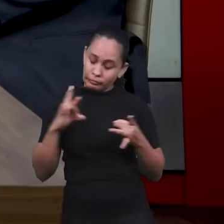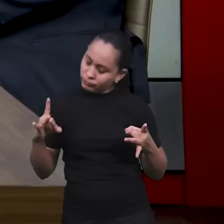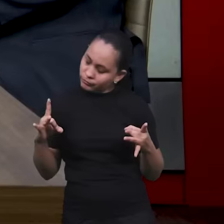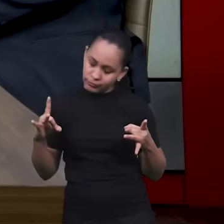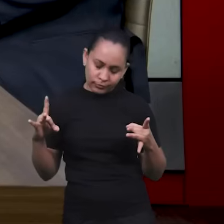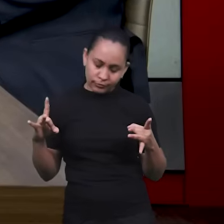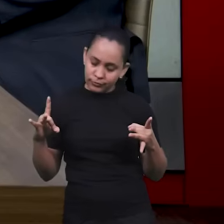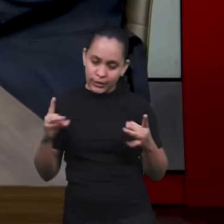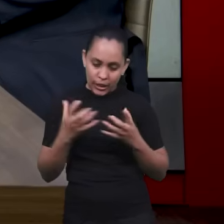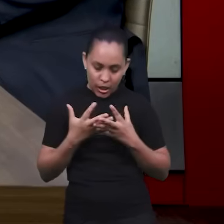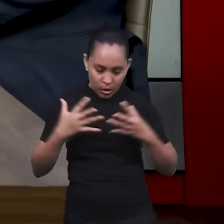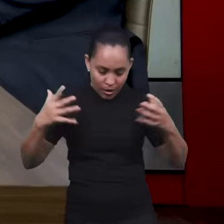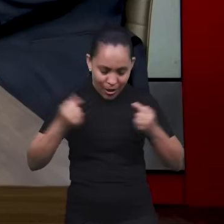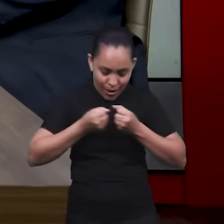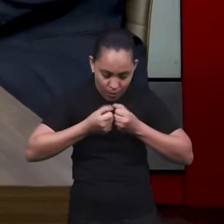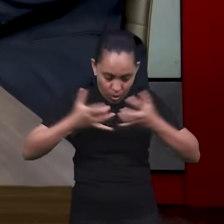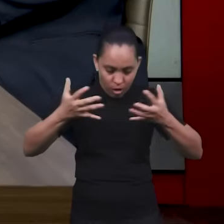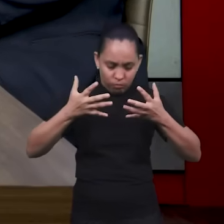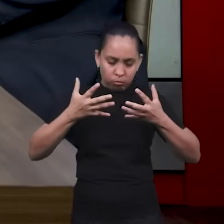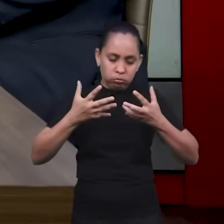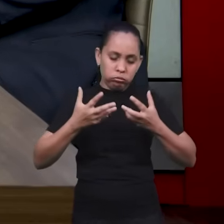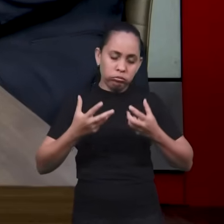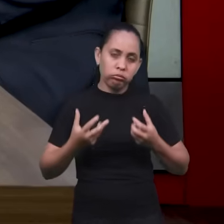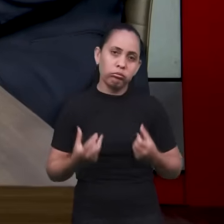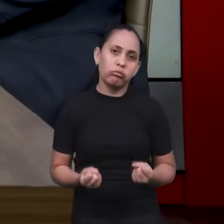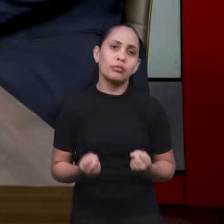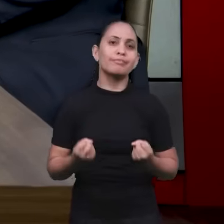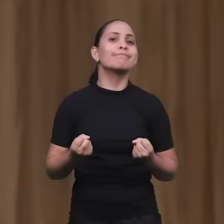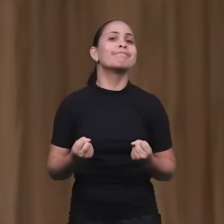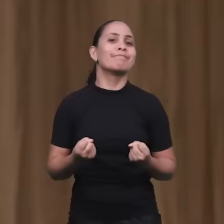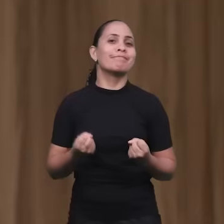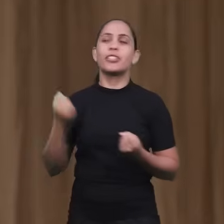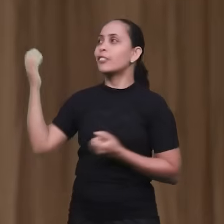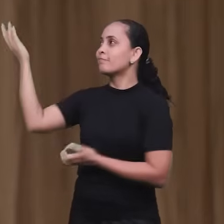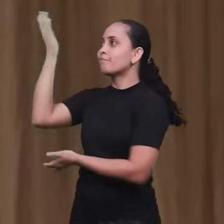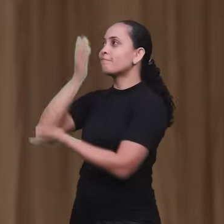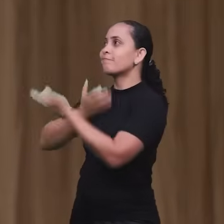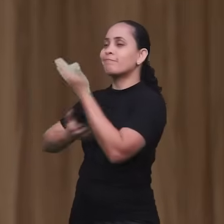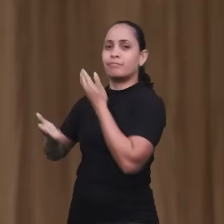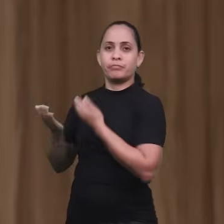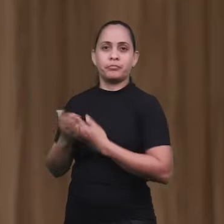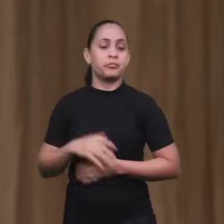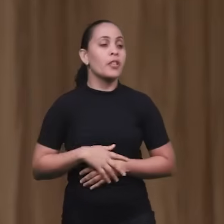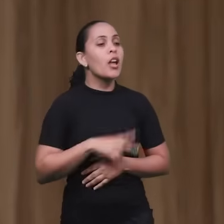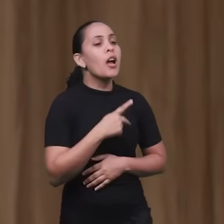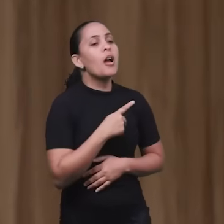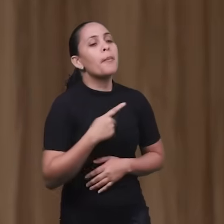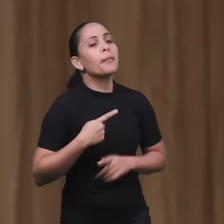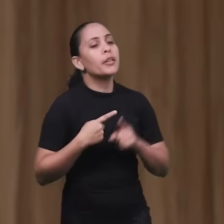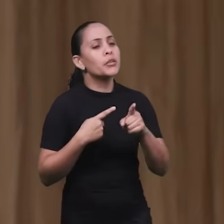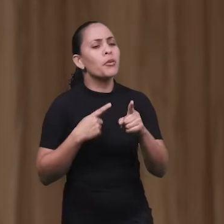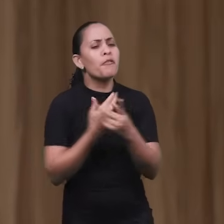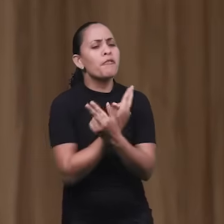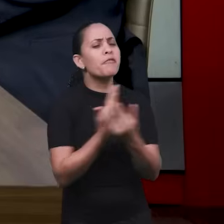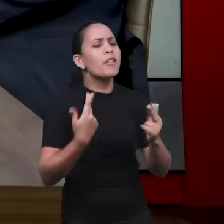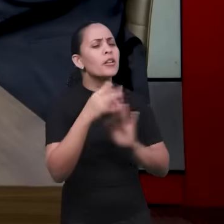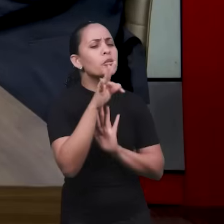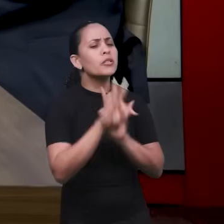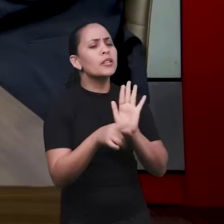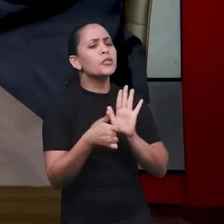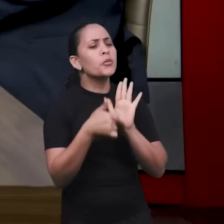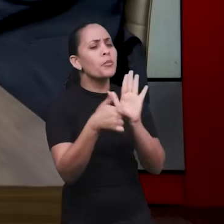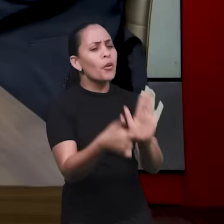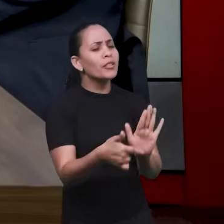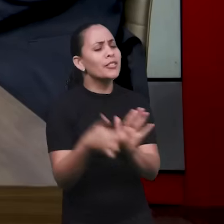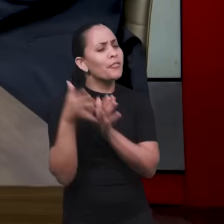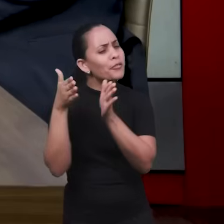com Jesus. Se perdemos a comunhão com Ele, perdemos a luz, porque nós refletimos aquilo que vem de Jesus. Pastor Marcos, vários